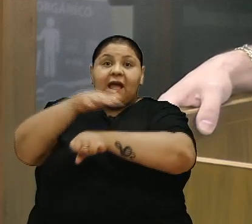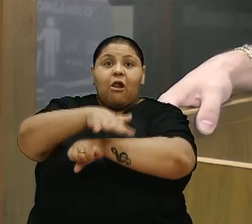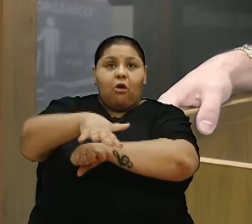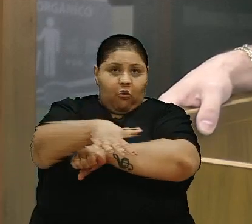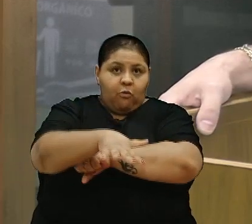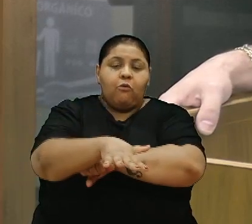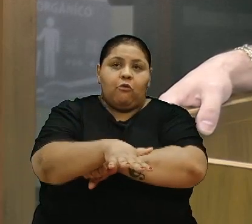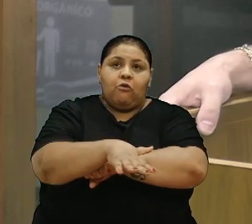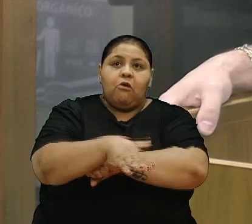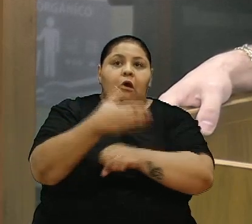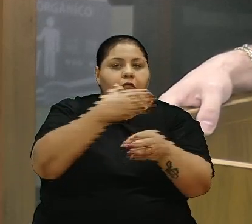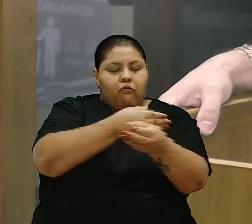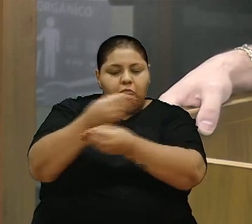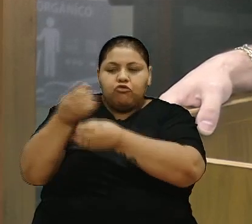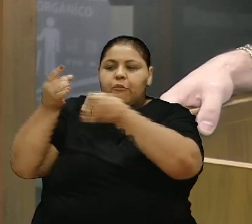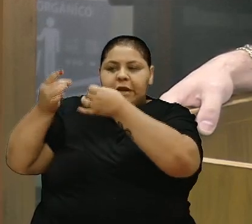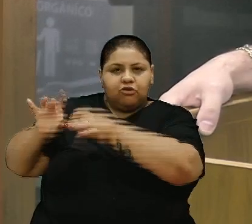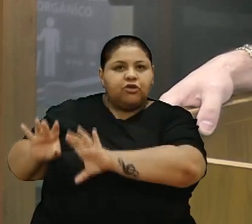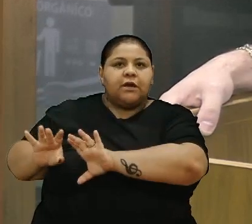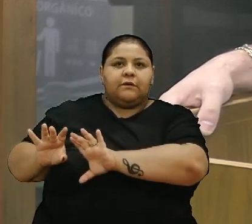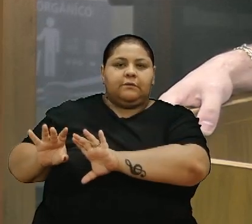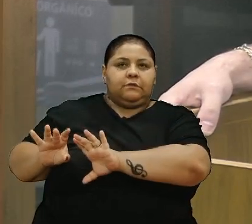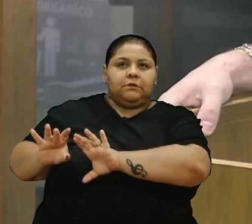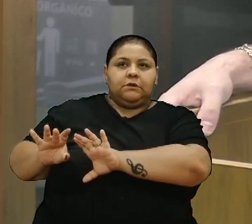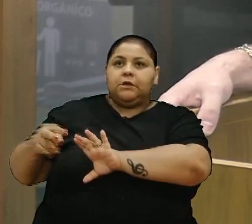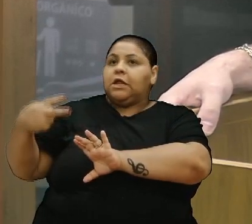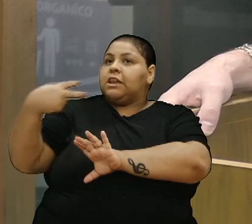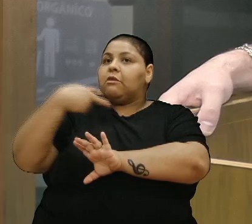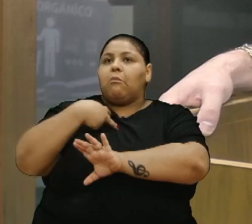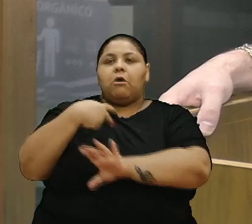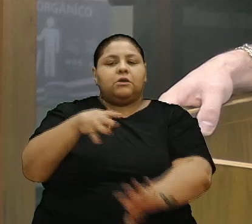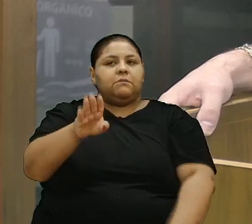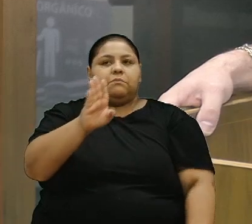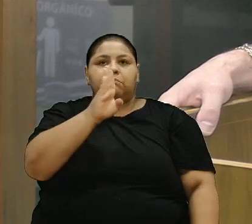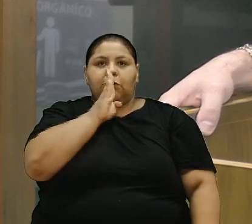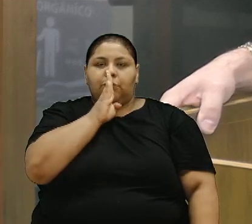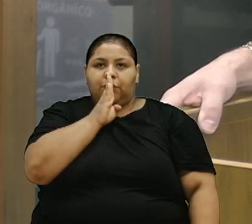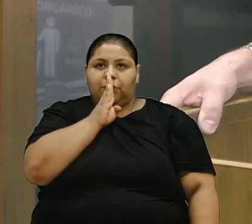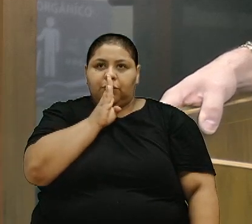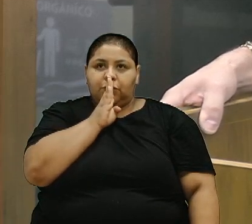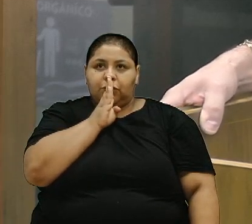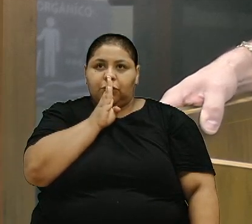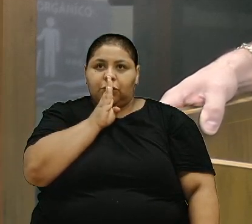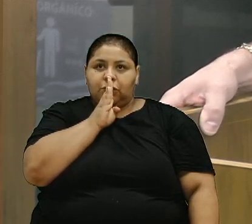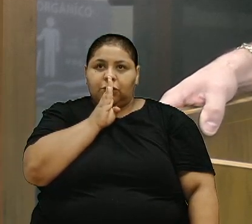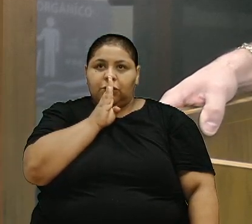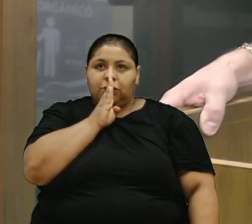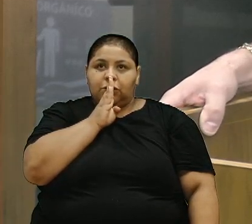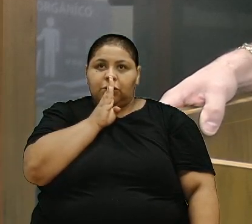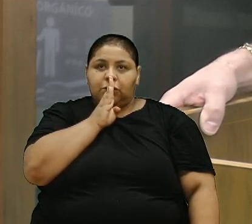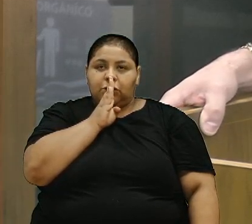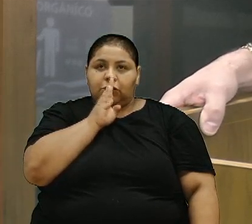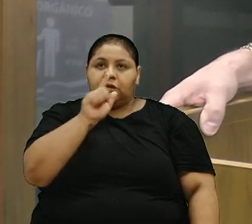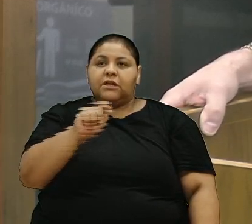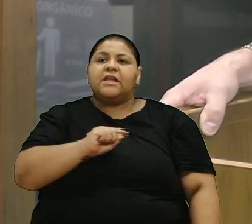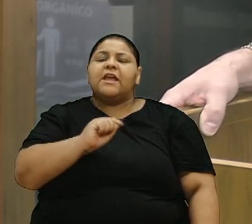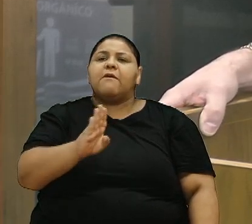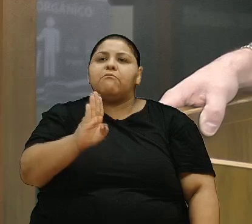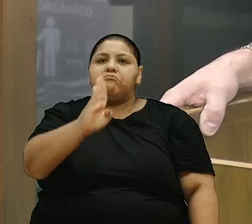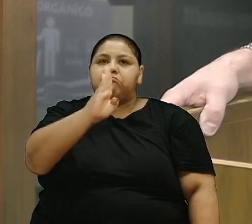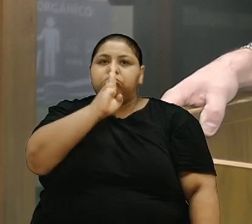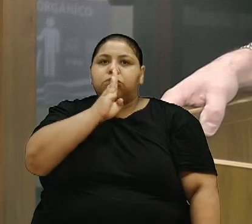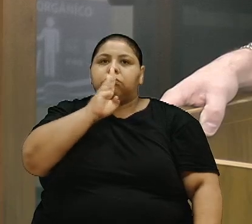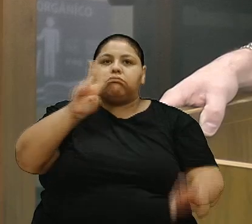foi severamente prejudicada, não pode se calar. Quem se furtar de falar sobre esse